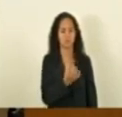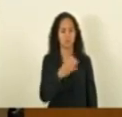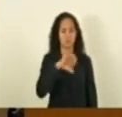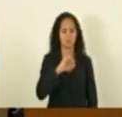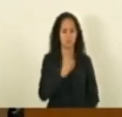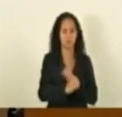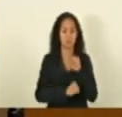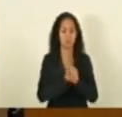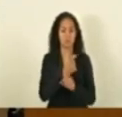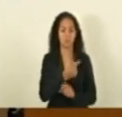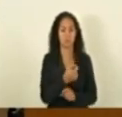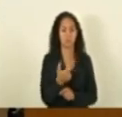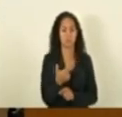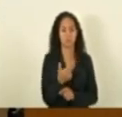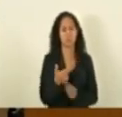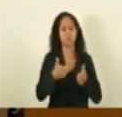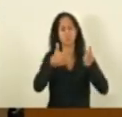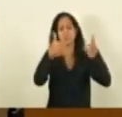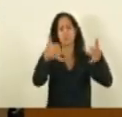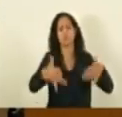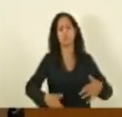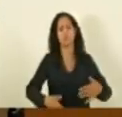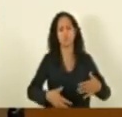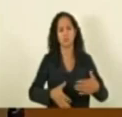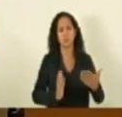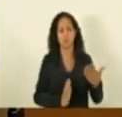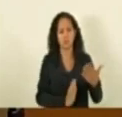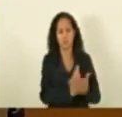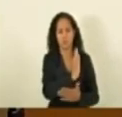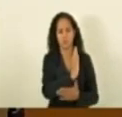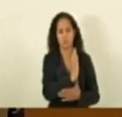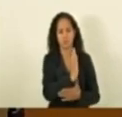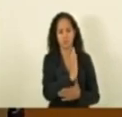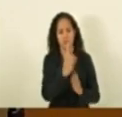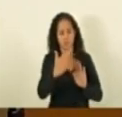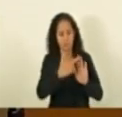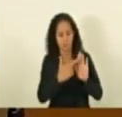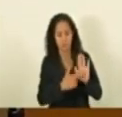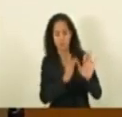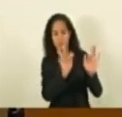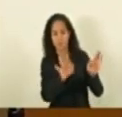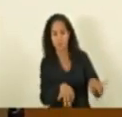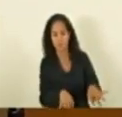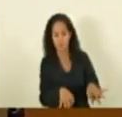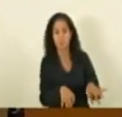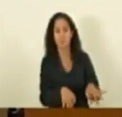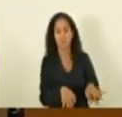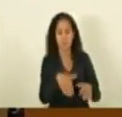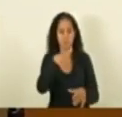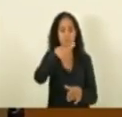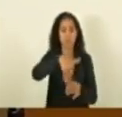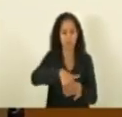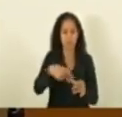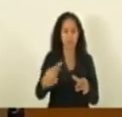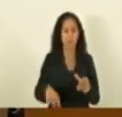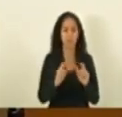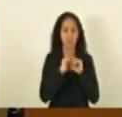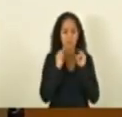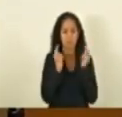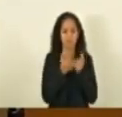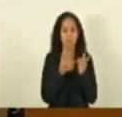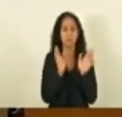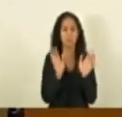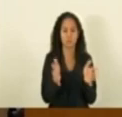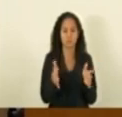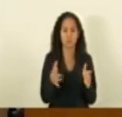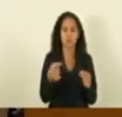469 de 2022, relatamos pela aprovação da redação final, conforme votado nessa casa.